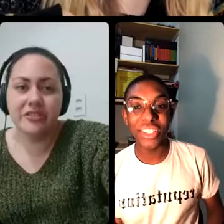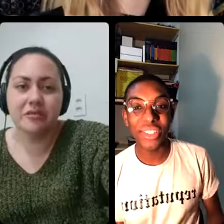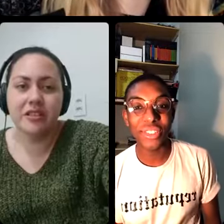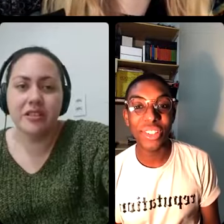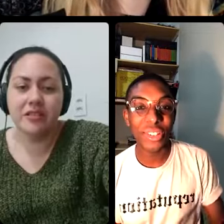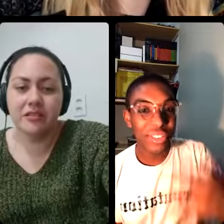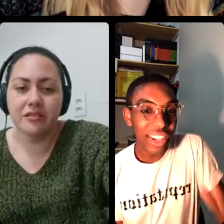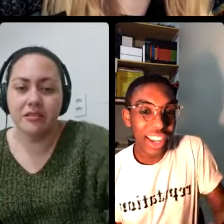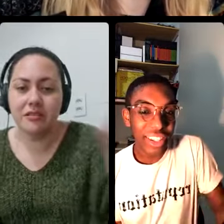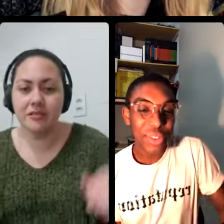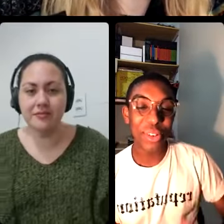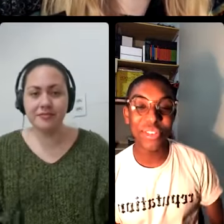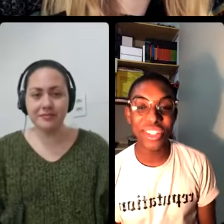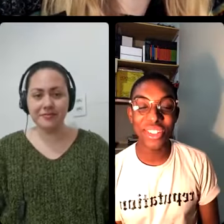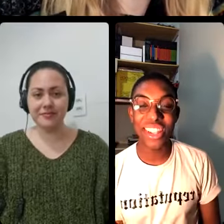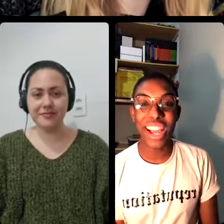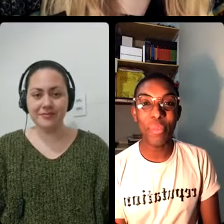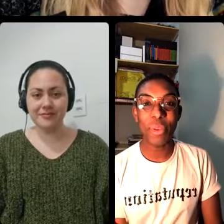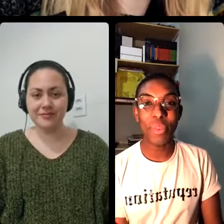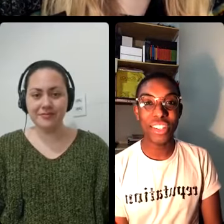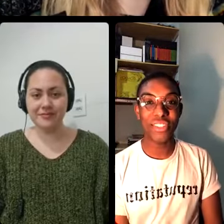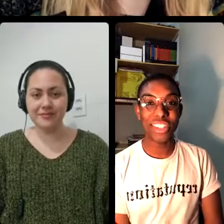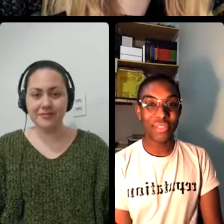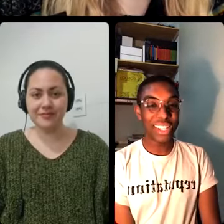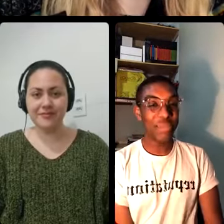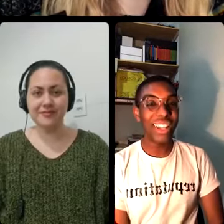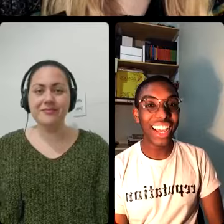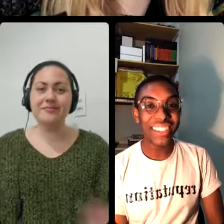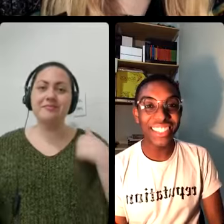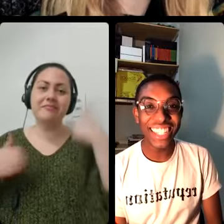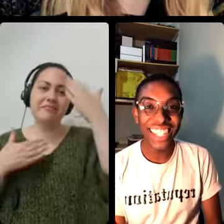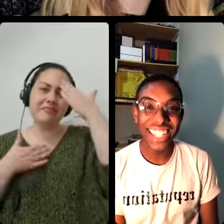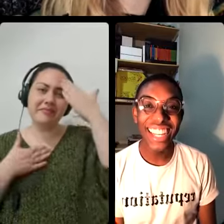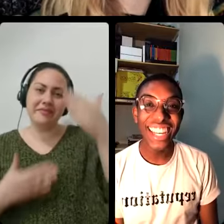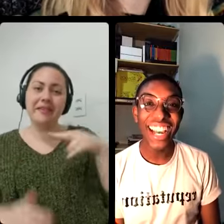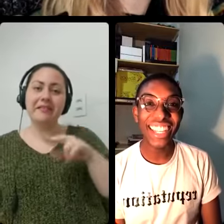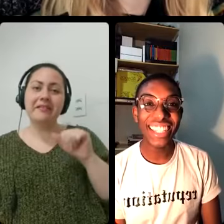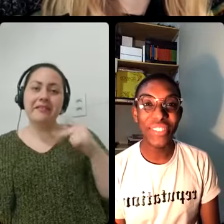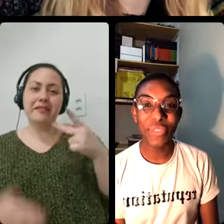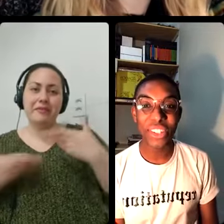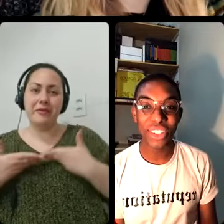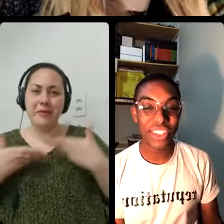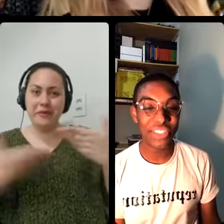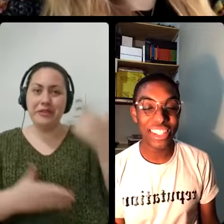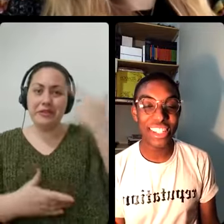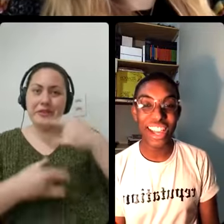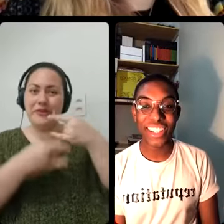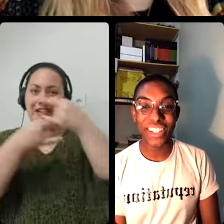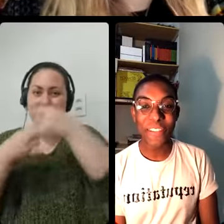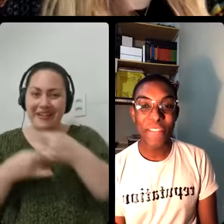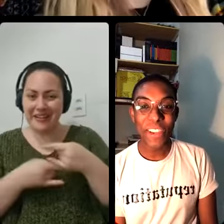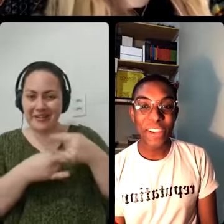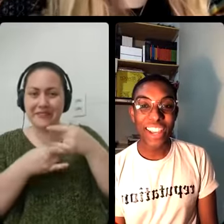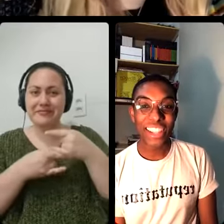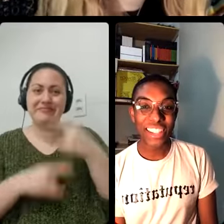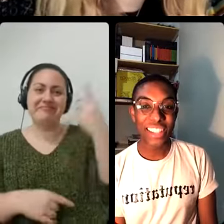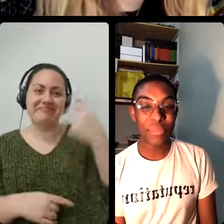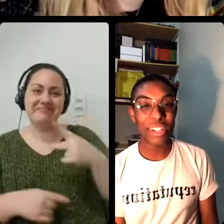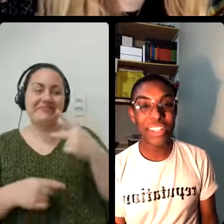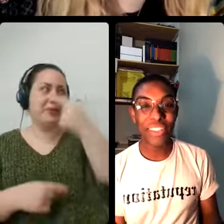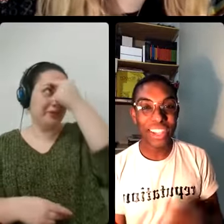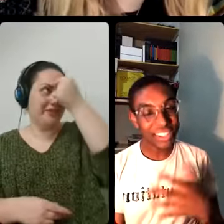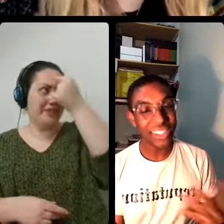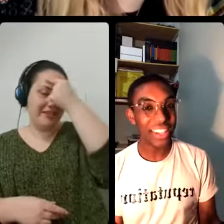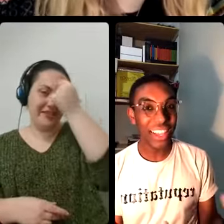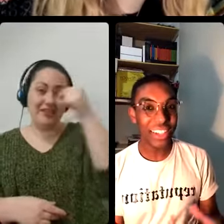acho que eu agradeço o convite do NAP para a gente fazer mais uma live aqui para o pessoal da universidade. Essa